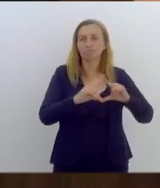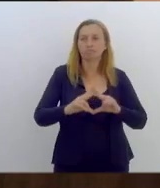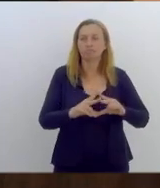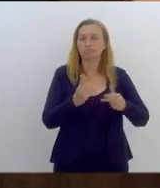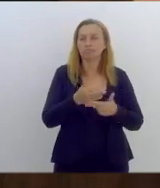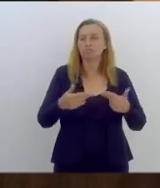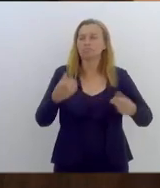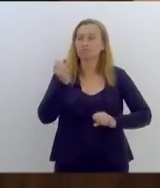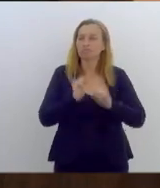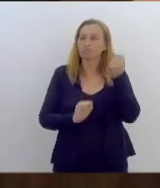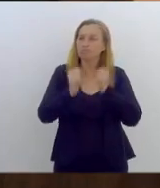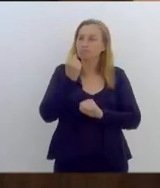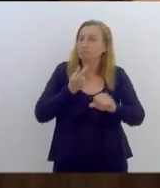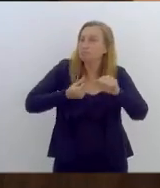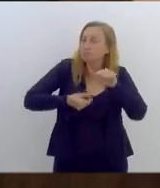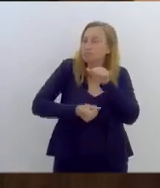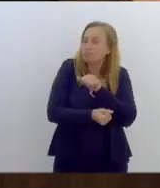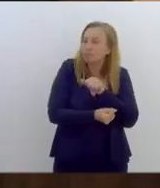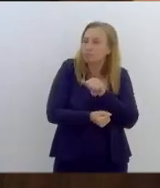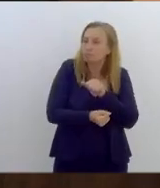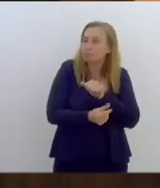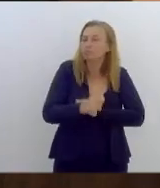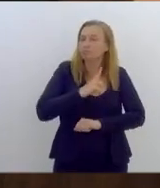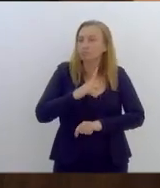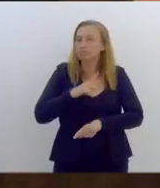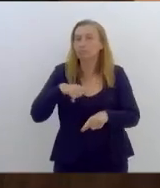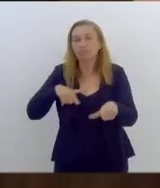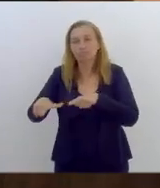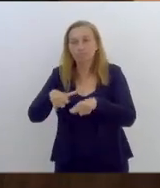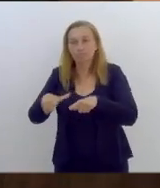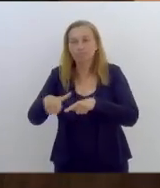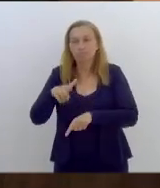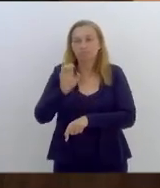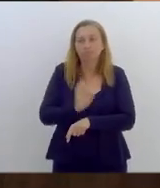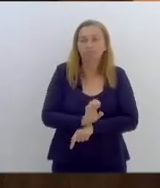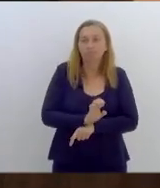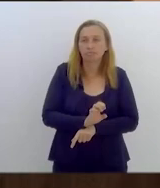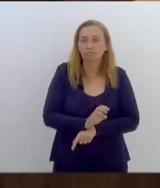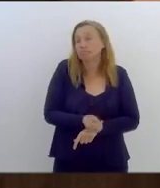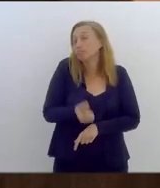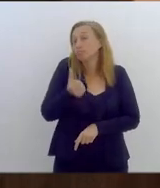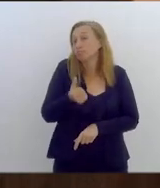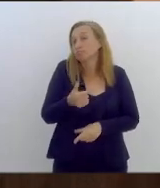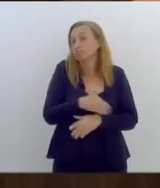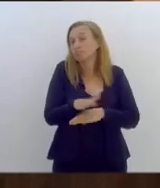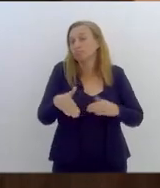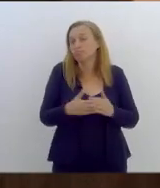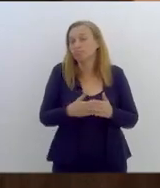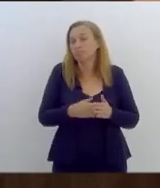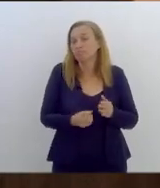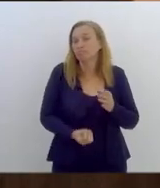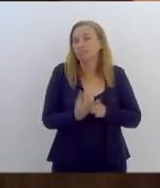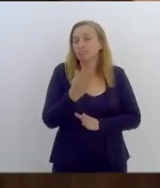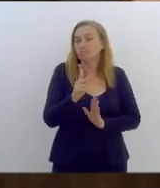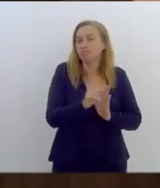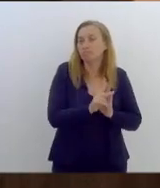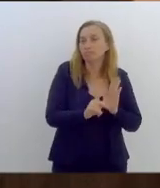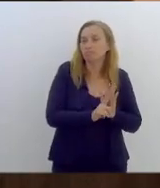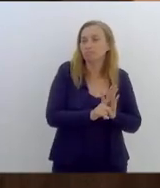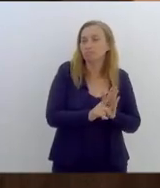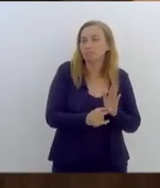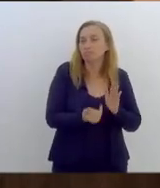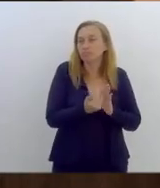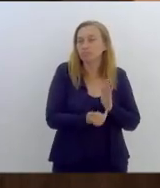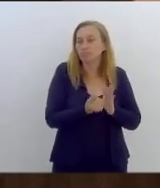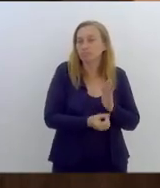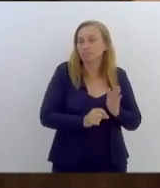reciclagem, as indústrias geram emprego e renda nesse estado, e daqui a pouco todo mundo faz um projeto que é aumentar o imposto,